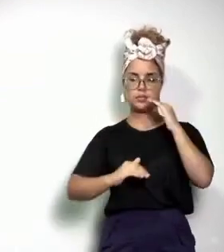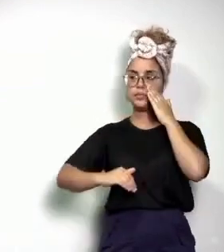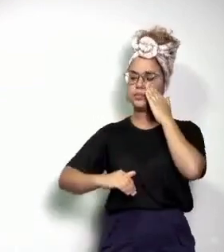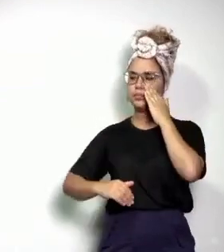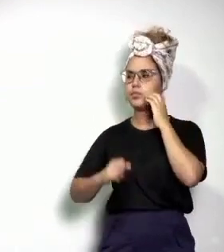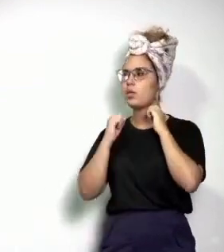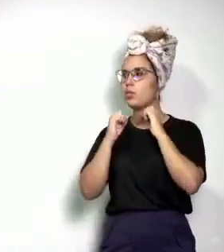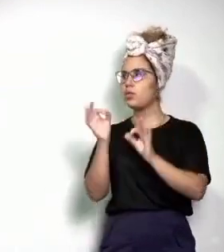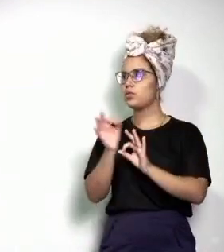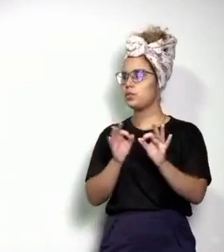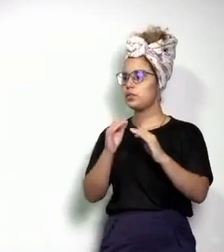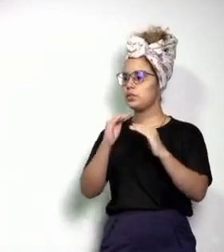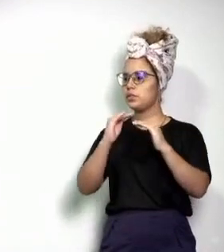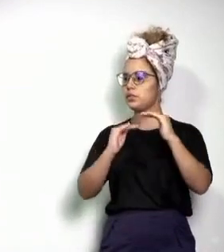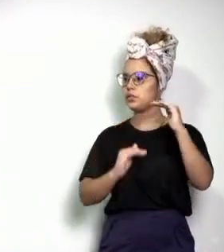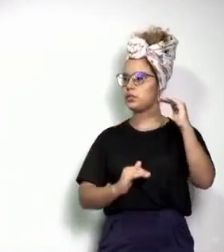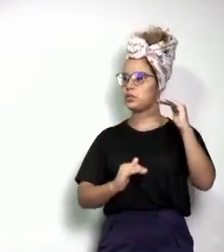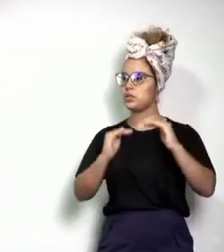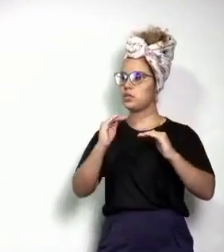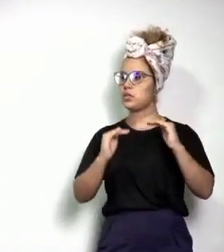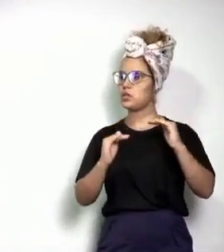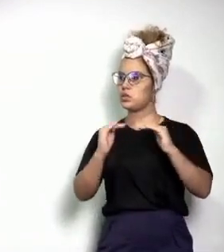podem fazer esse ajuste.